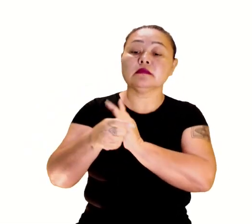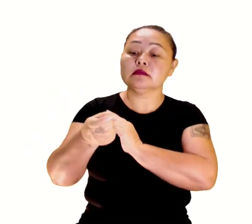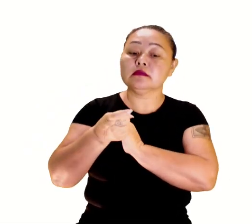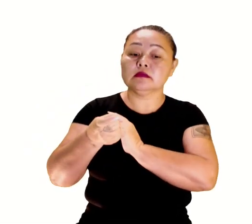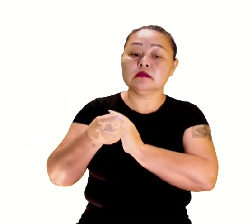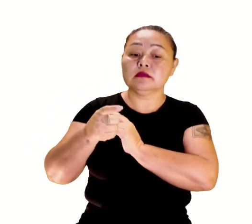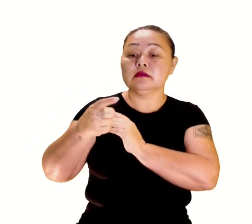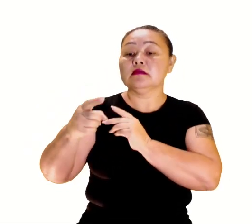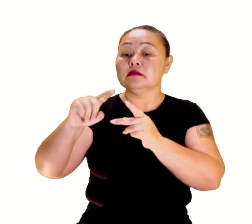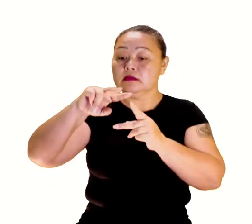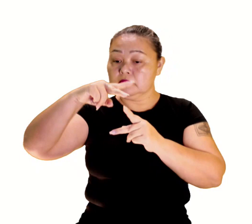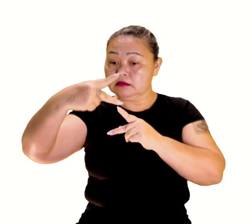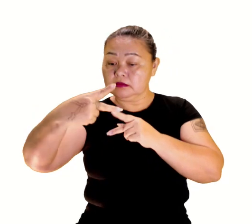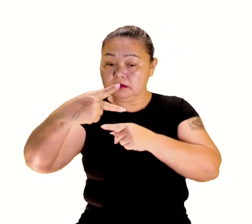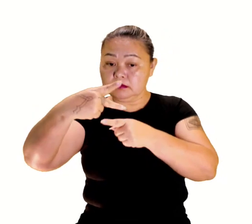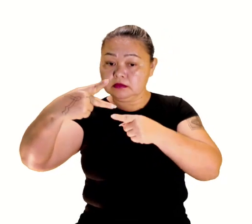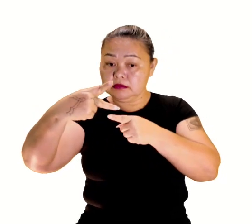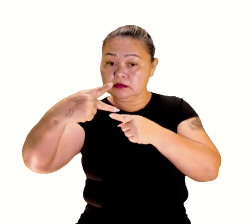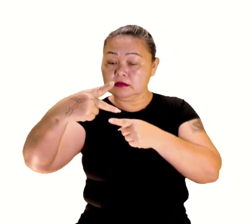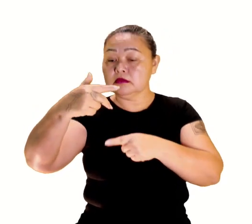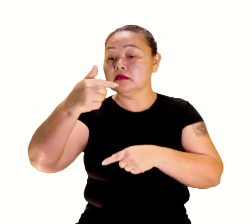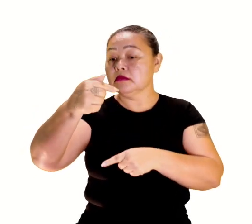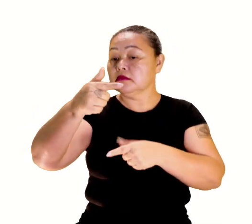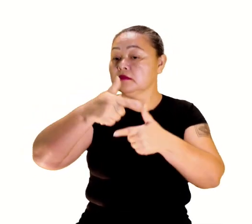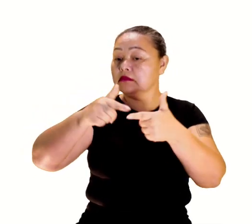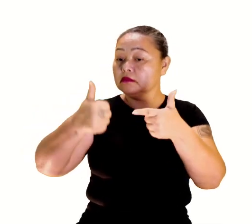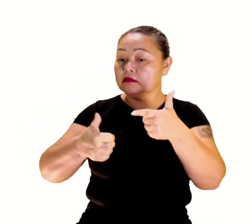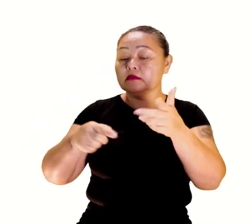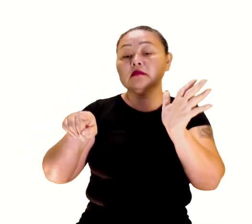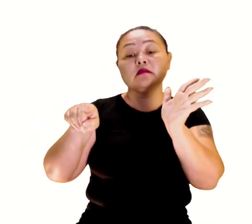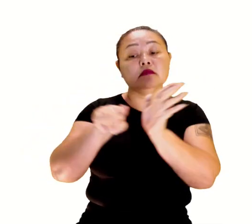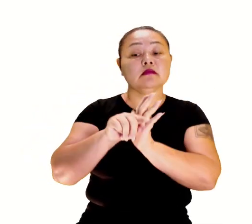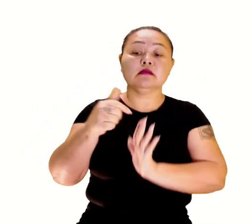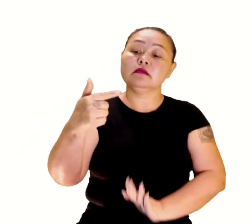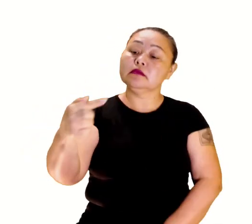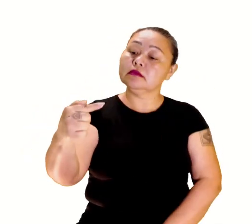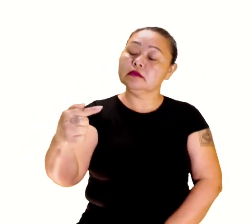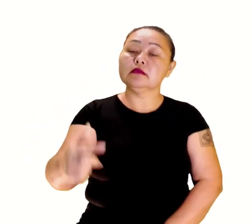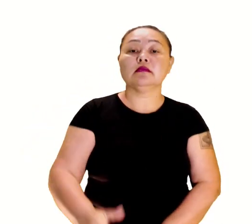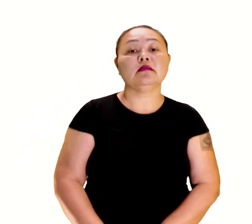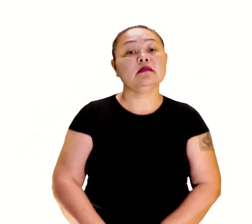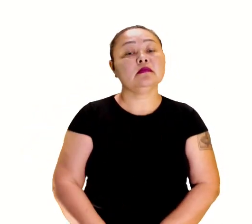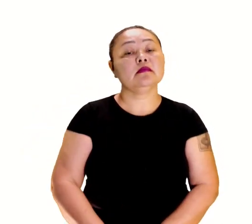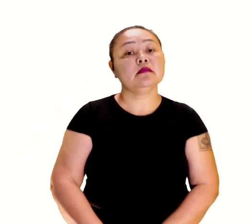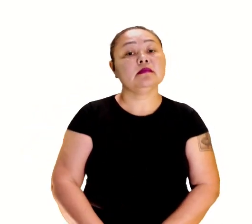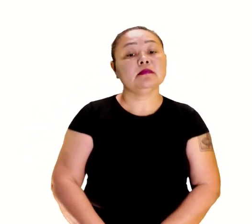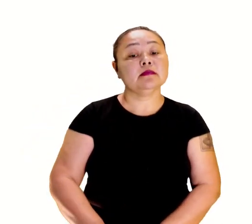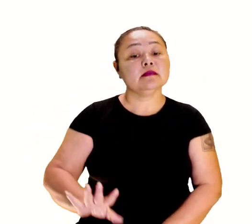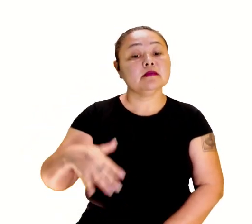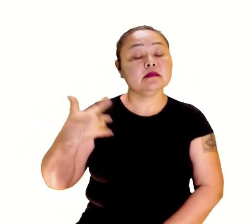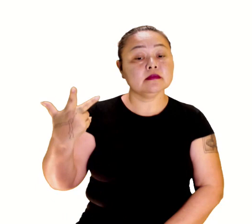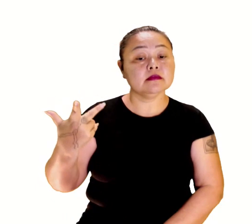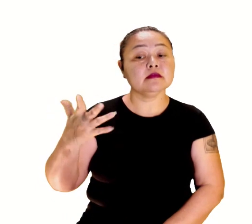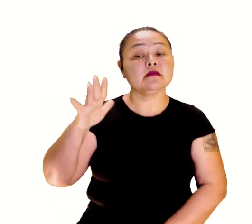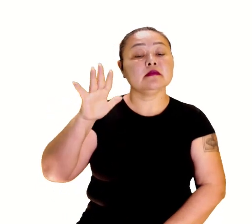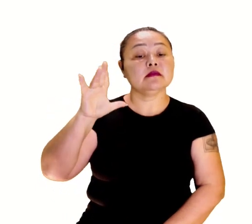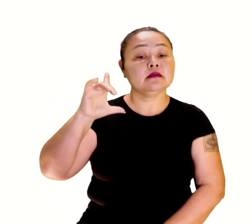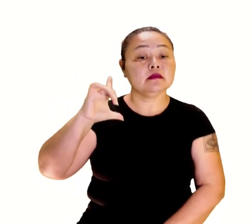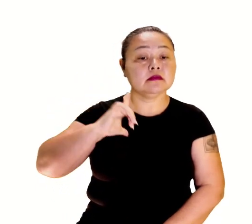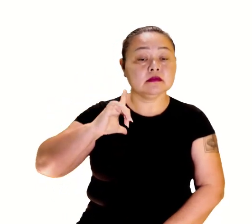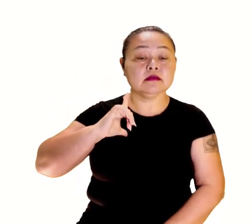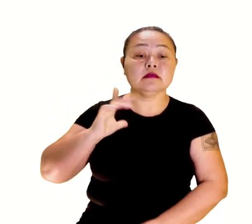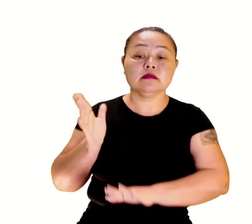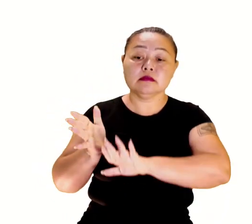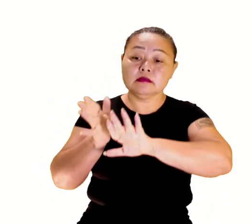ser maior ou igual que 7 dividido por menos 1? Menos 7. Menos 7. Então quer dizer que toda vez que o termo